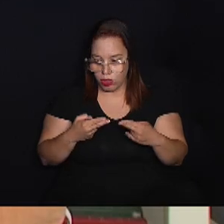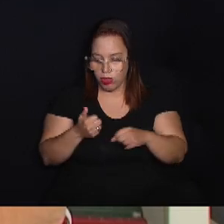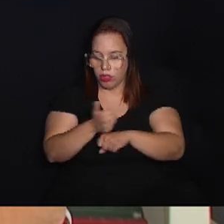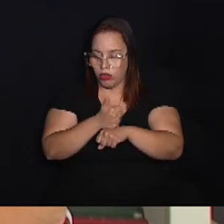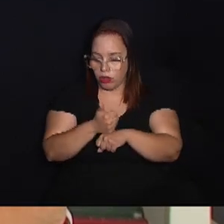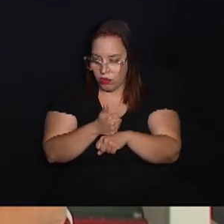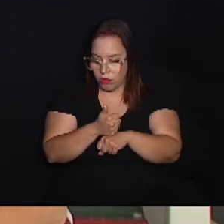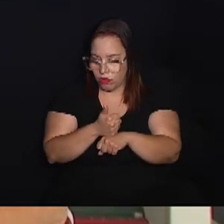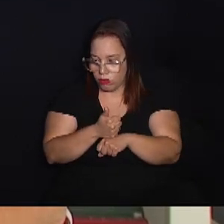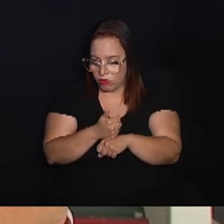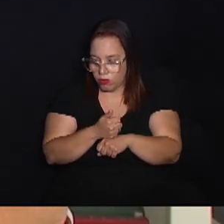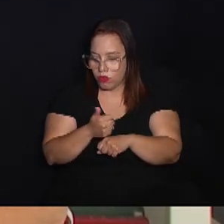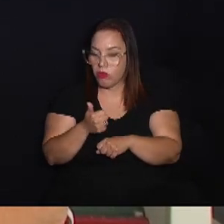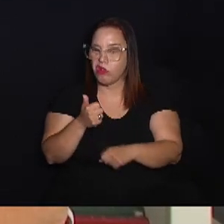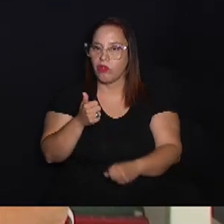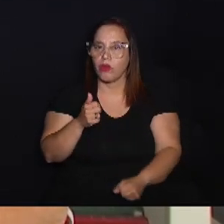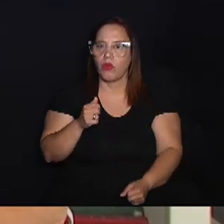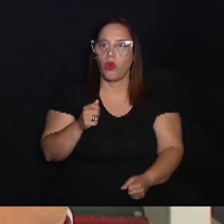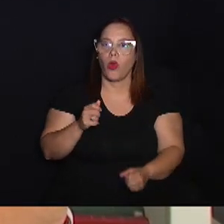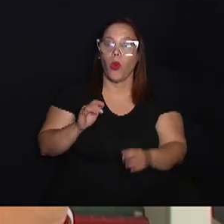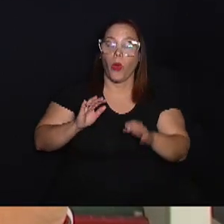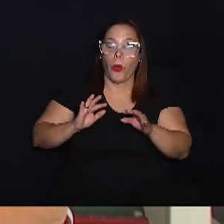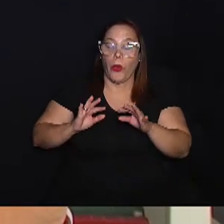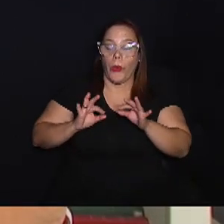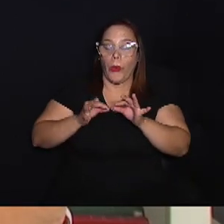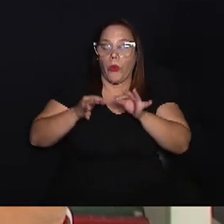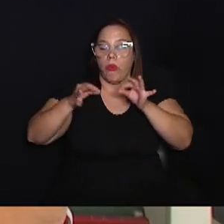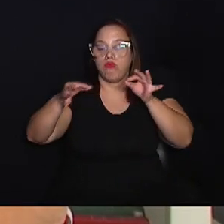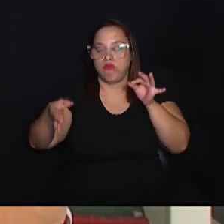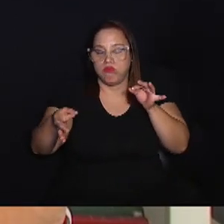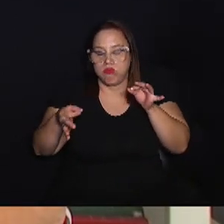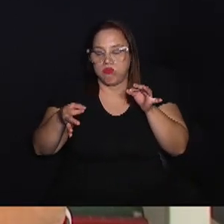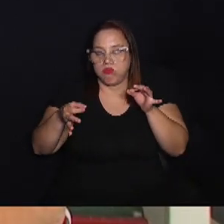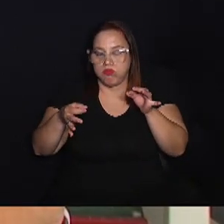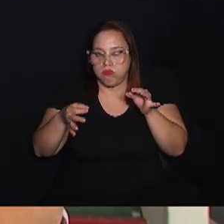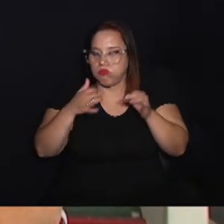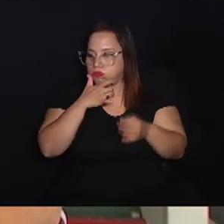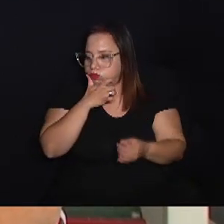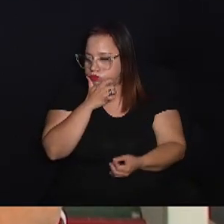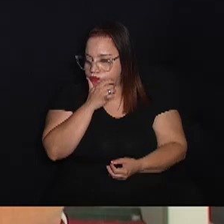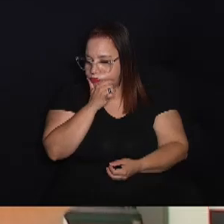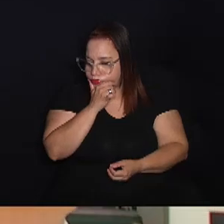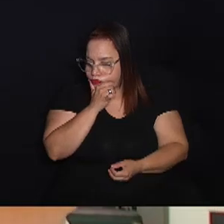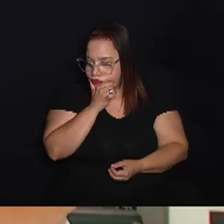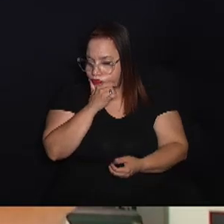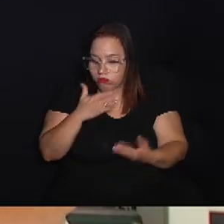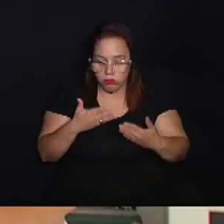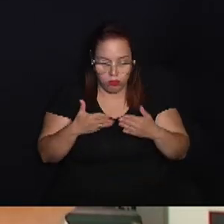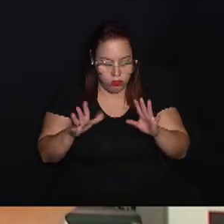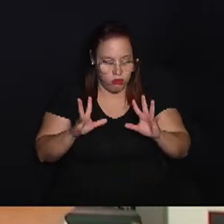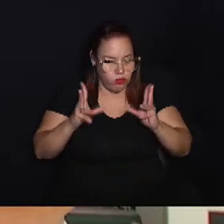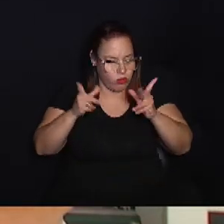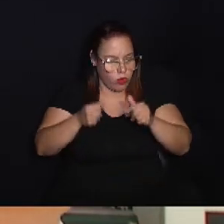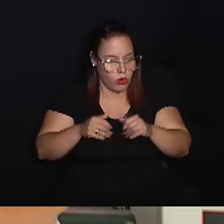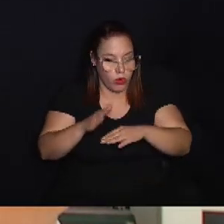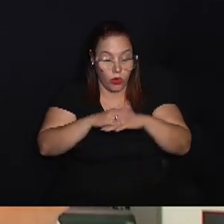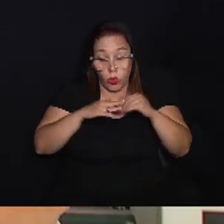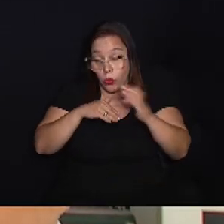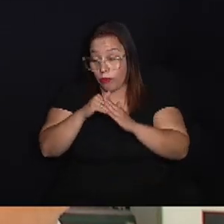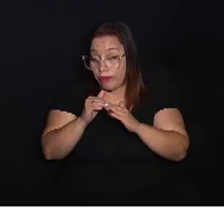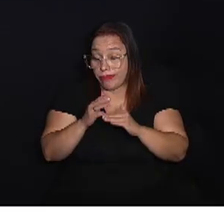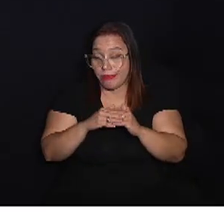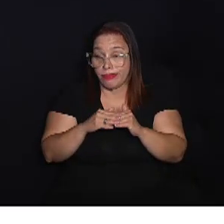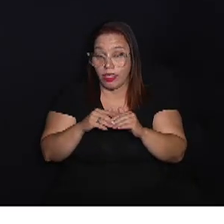uma profissão bem horizontal, né? Ela abrange várias outras áreas.